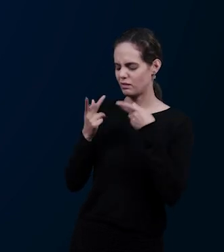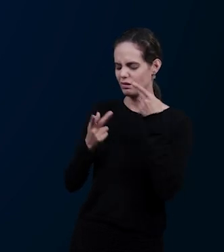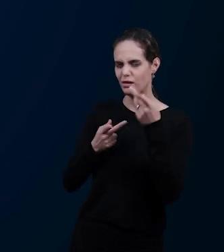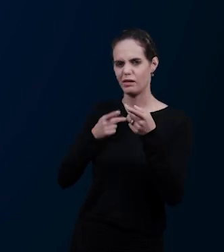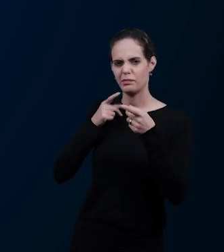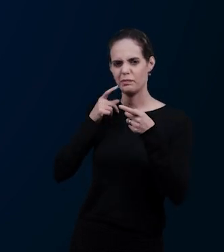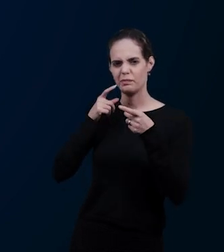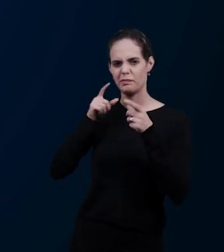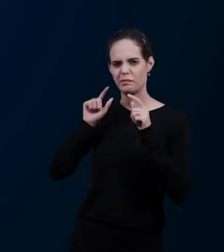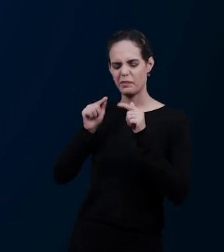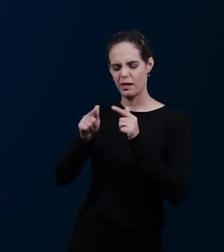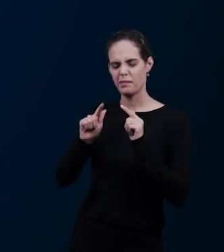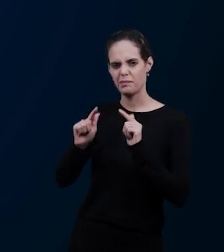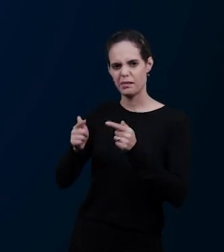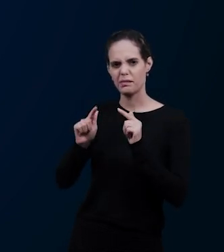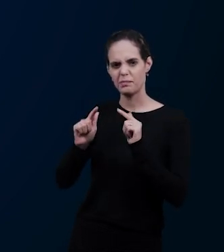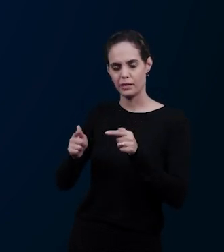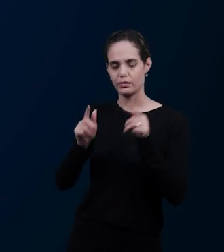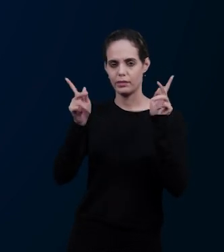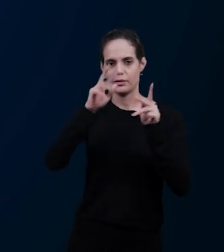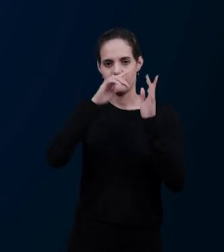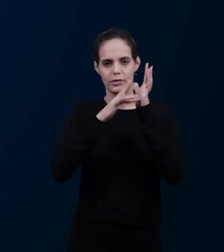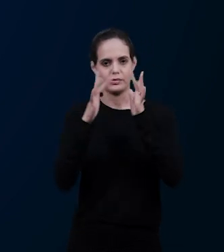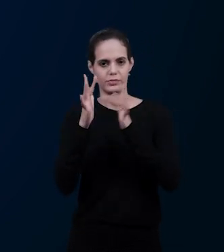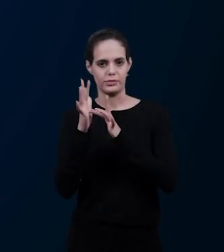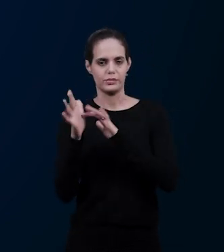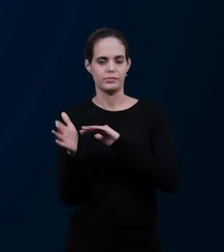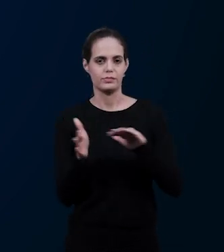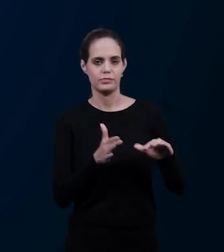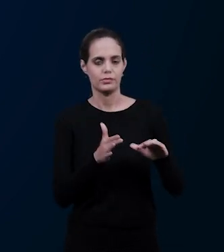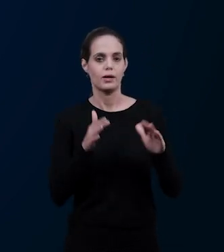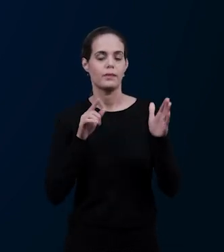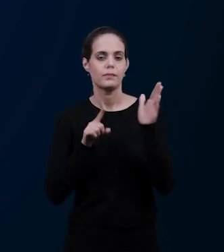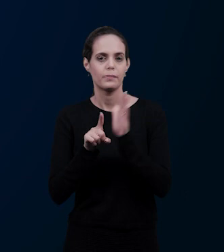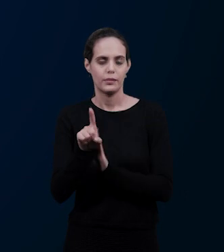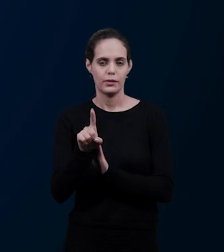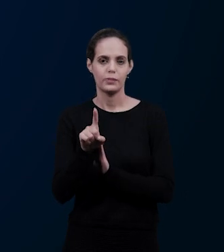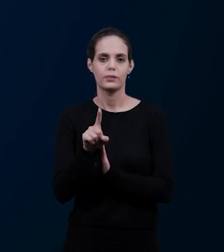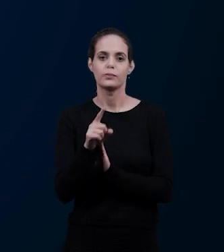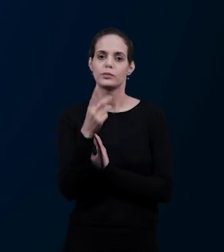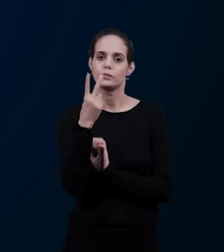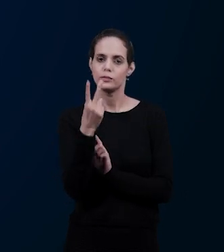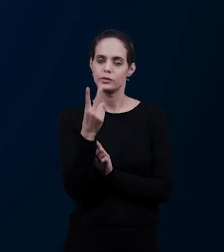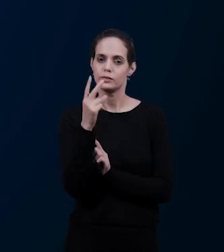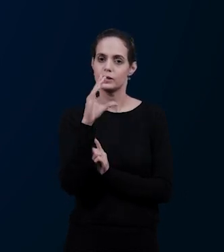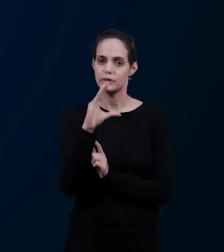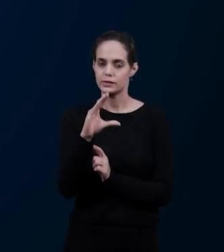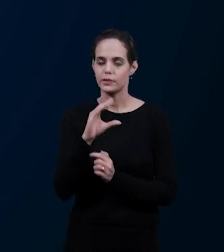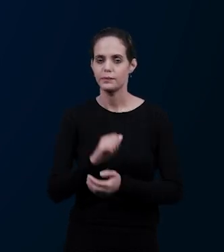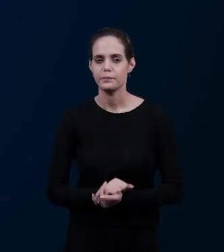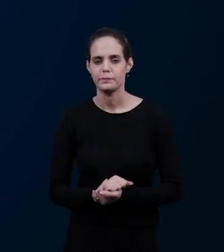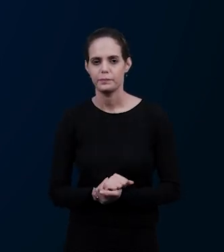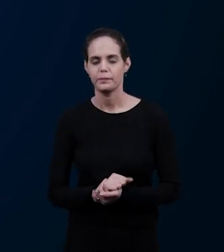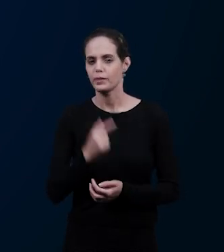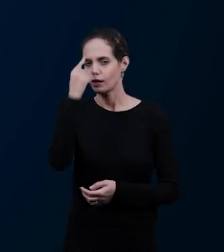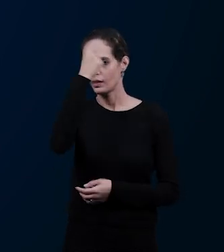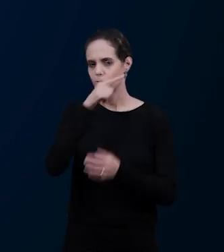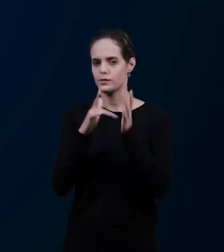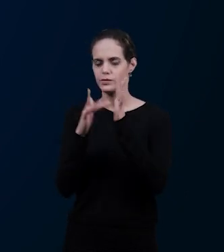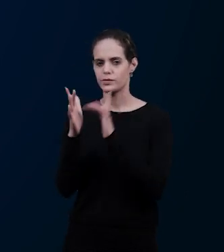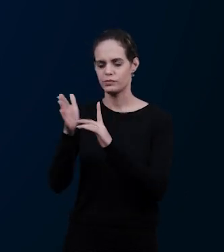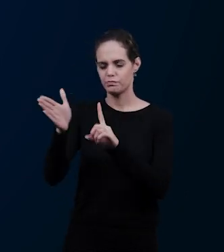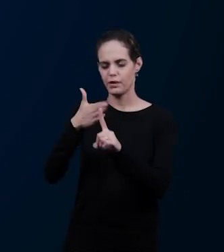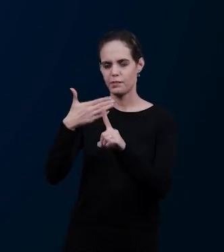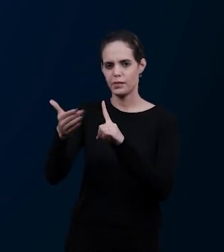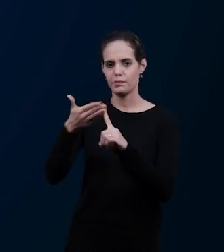para insultá-lo. A paz do Senhor Jesus. Respondendo à pergunta número 2, item 3, esbofetear a face do